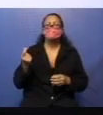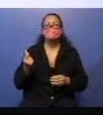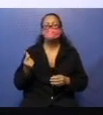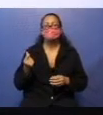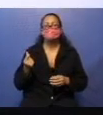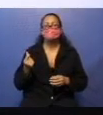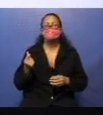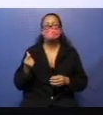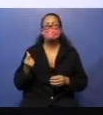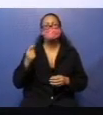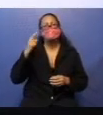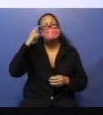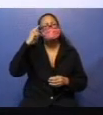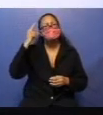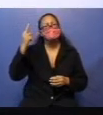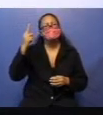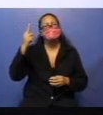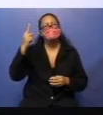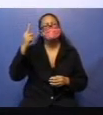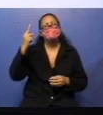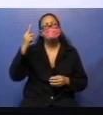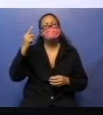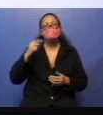me remete o todo?